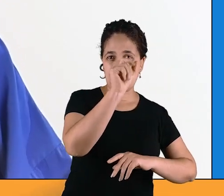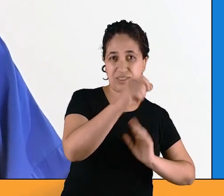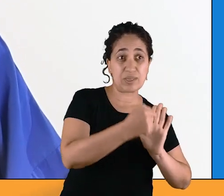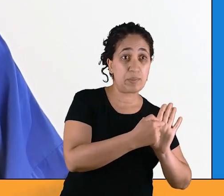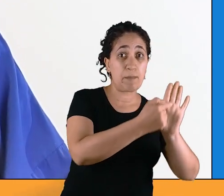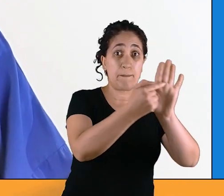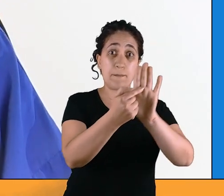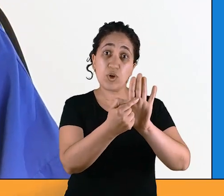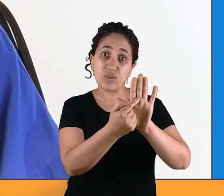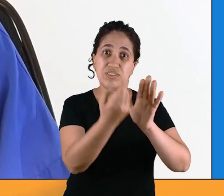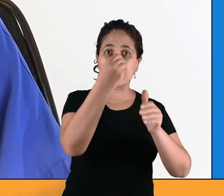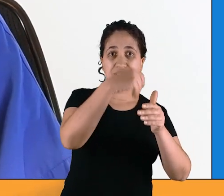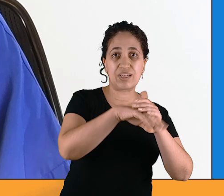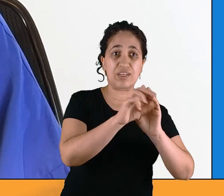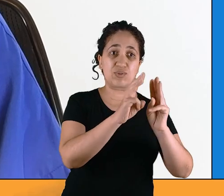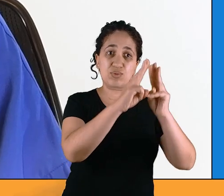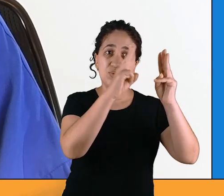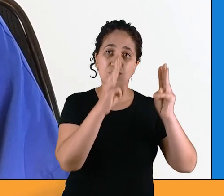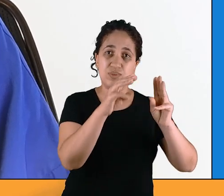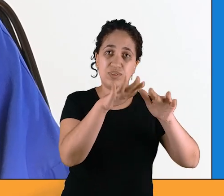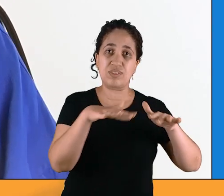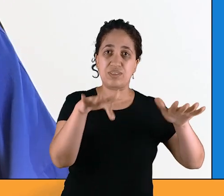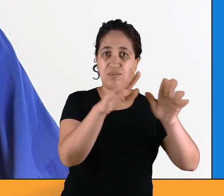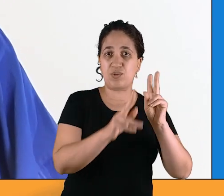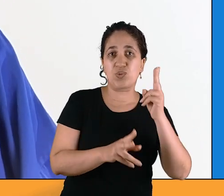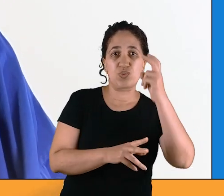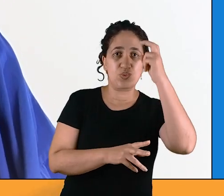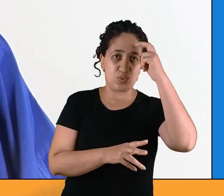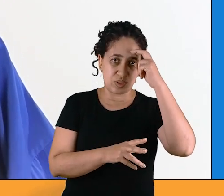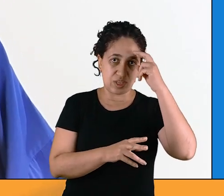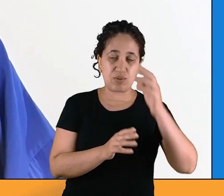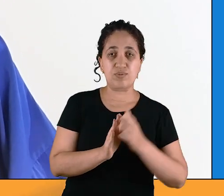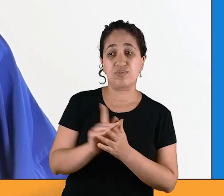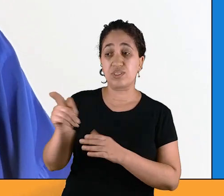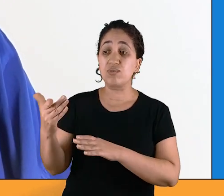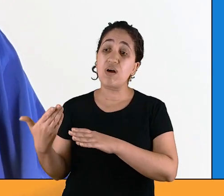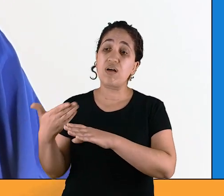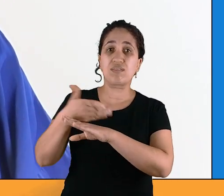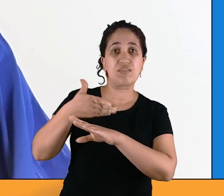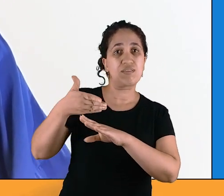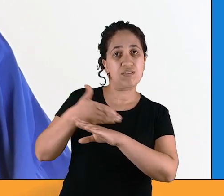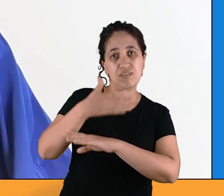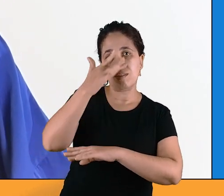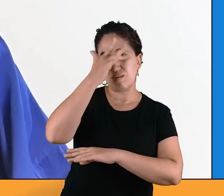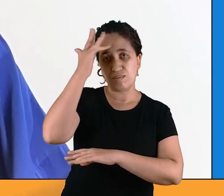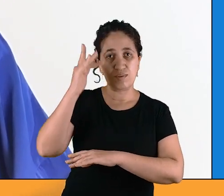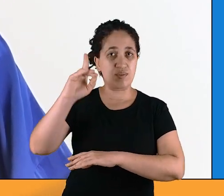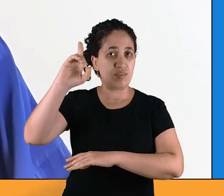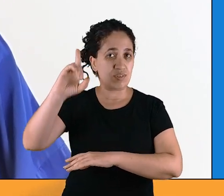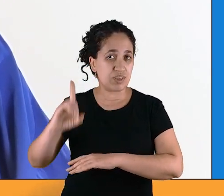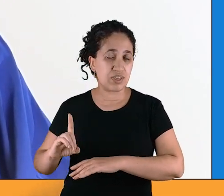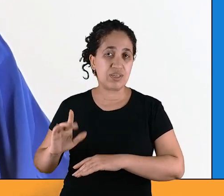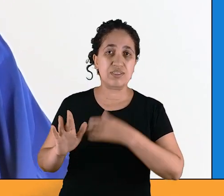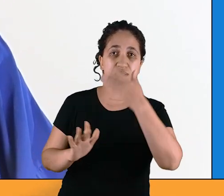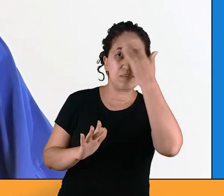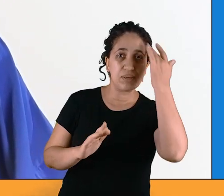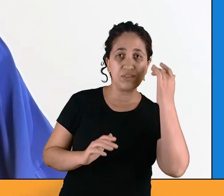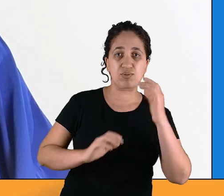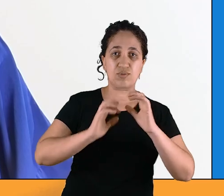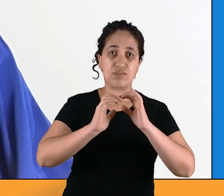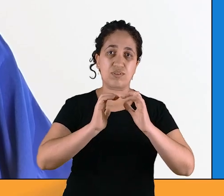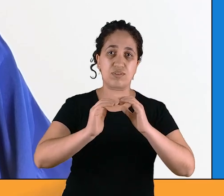sendo mostrado, exposto em museus e espaços culturais, né, e o acesso para pessoas com deficiência, para pessoas